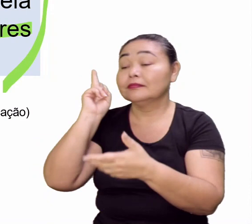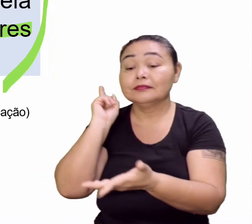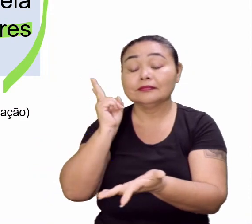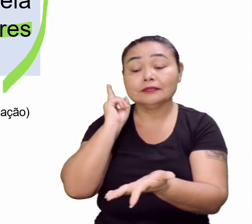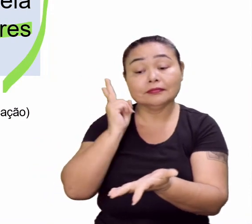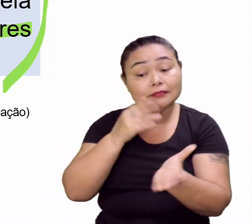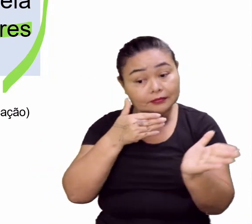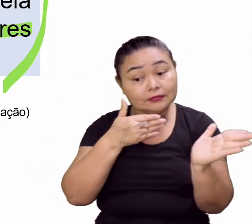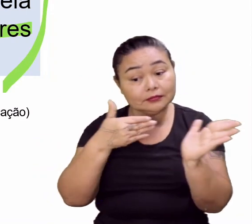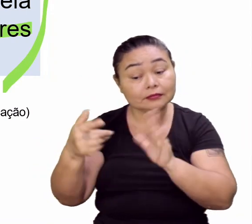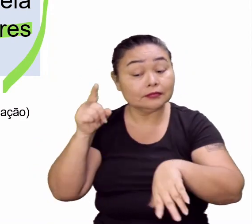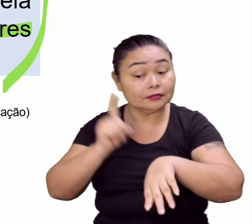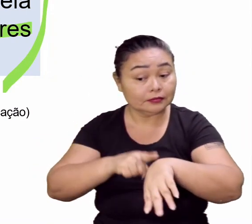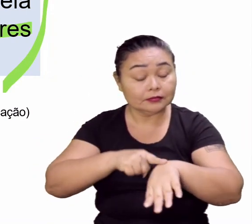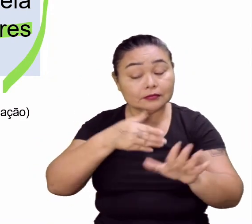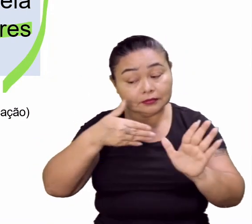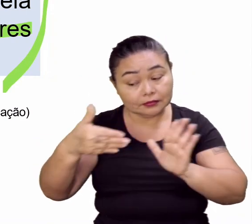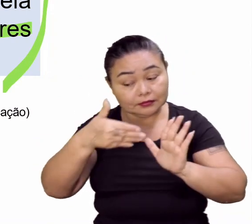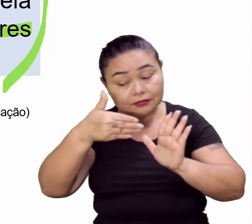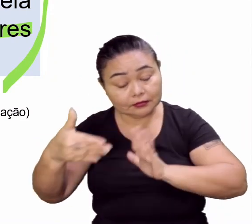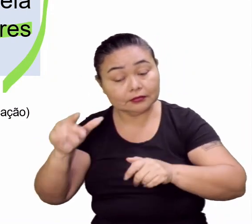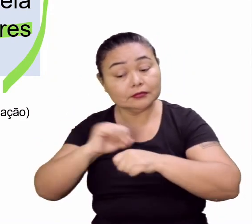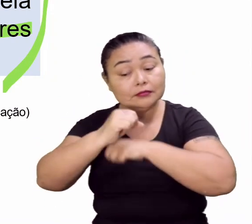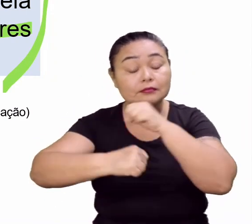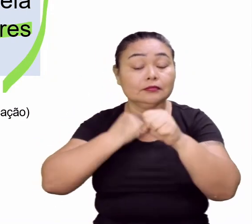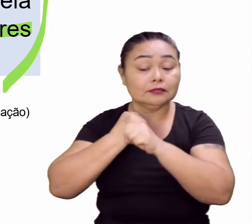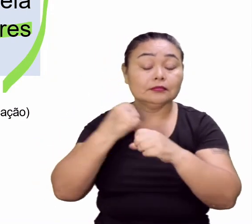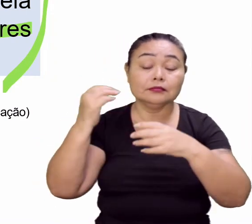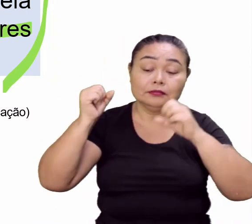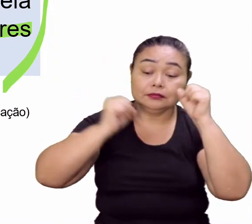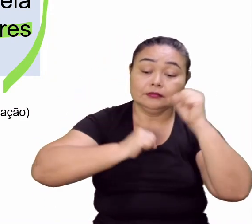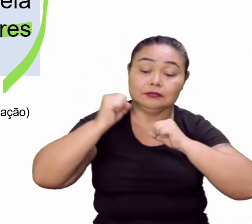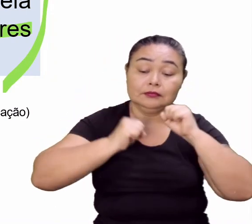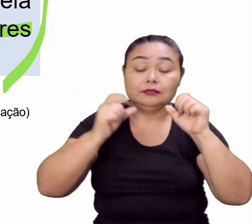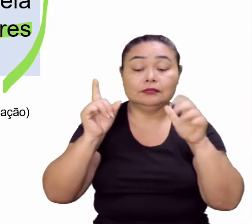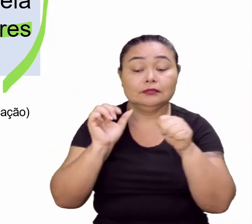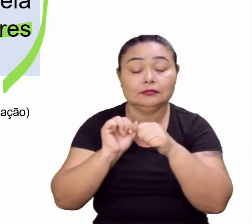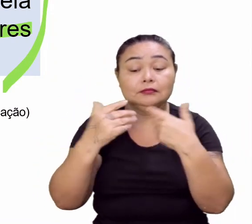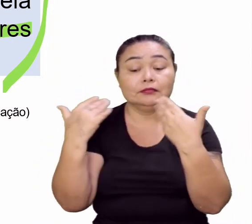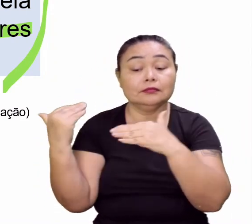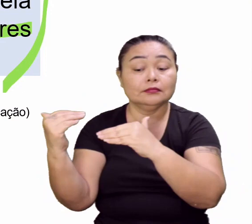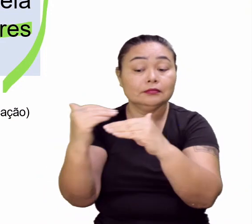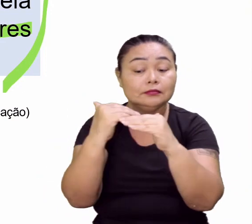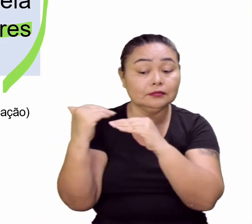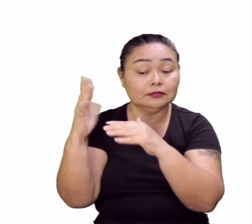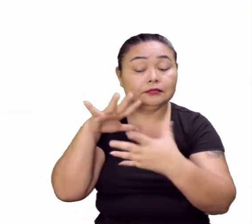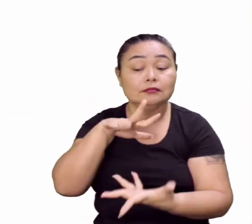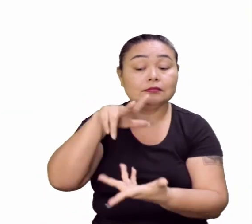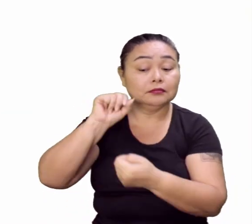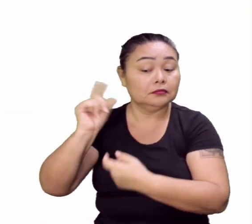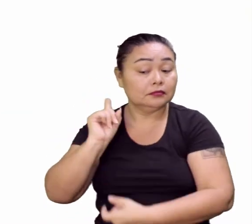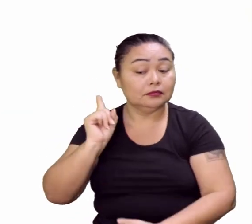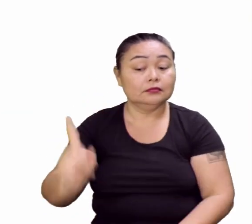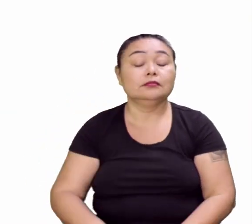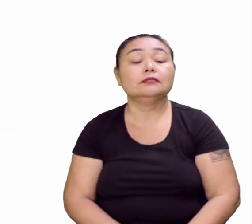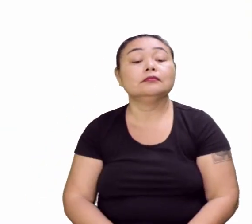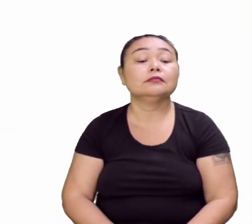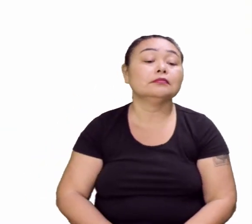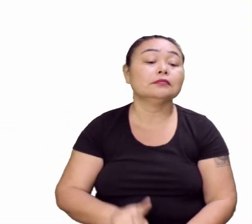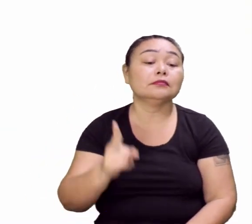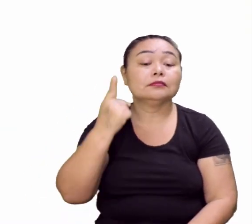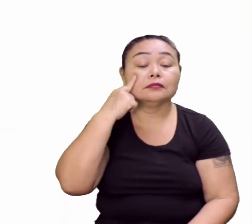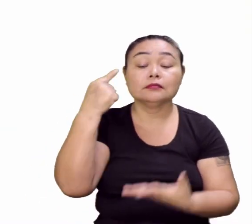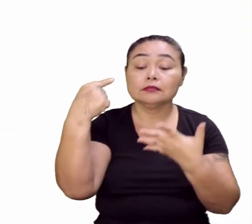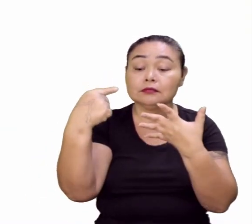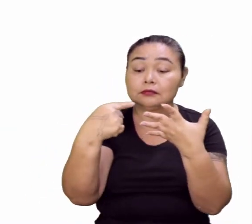esse processo. No mesmo período, no mesmo ano, por esse processo industrial, né, professor? Não é igualitário no mundo. Exatamente. E os fatores